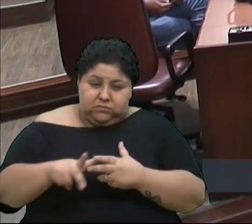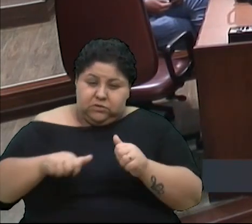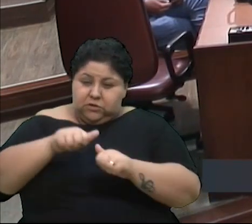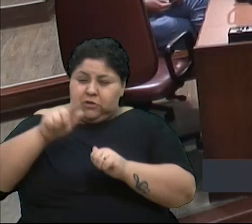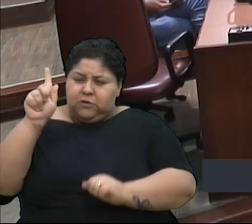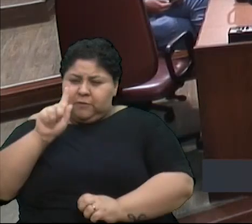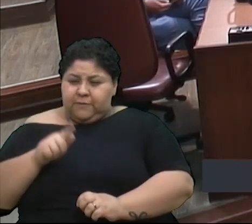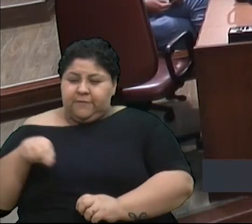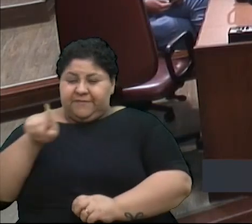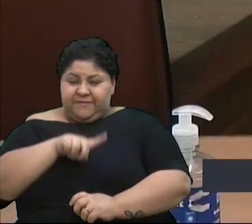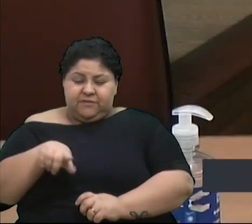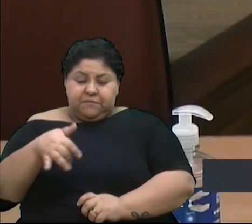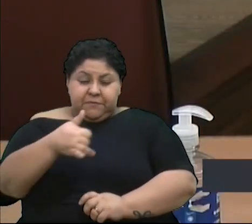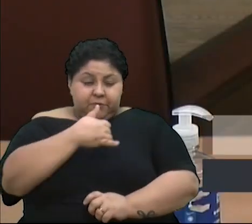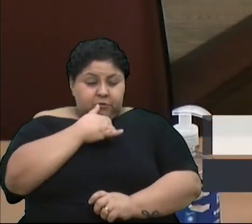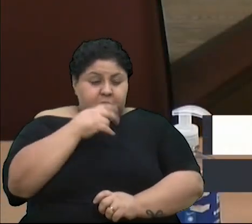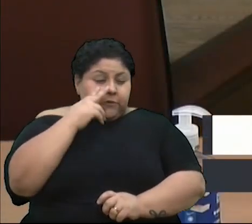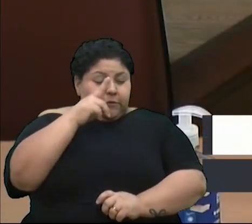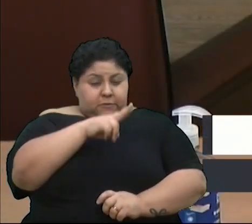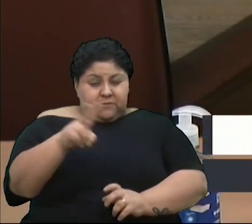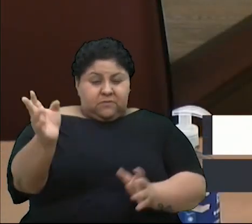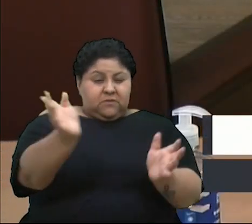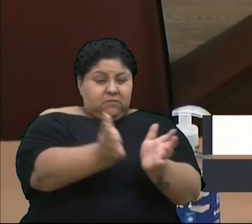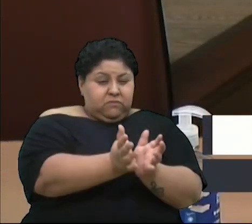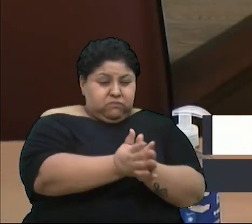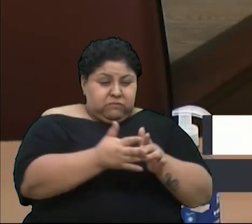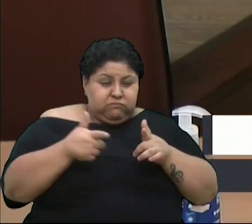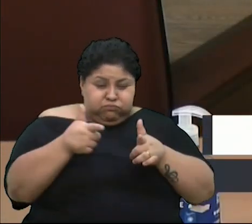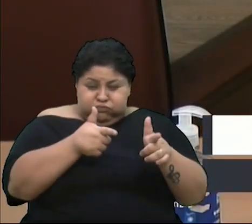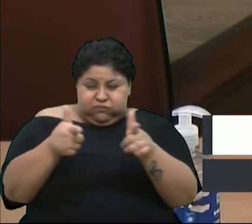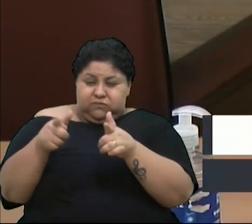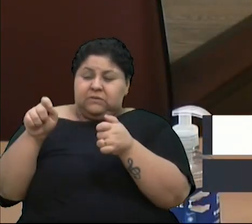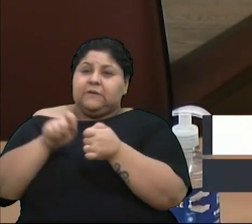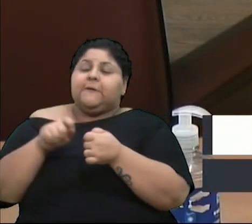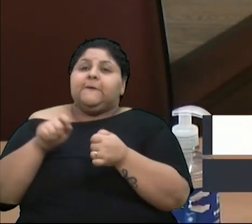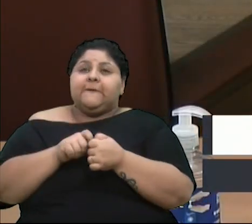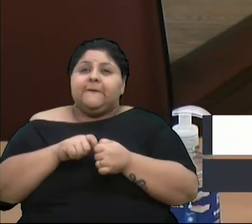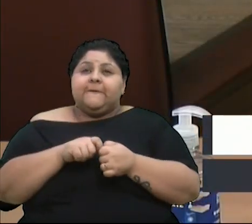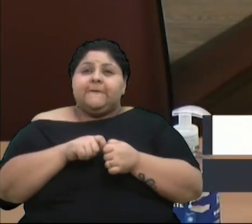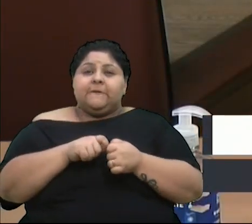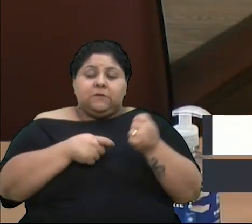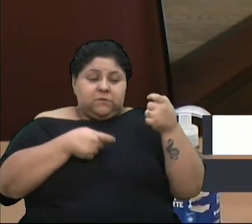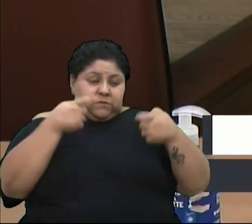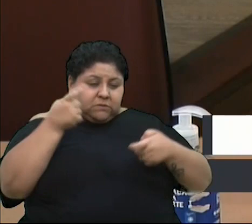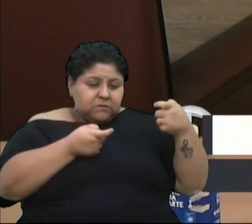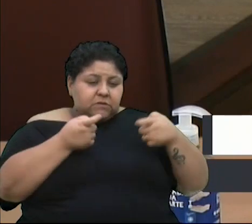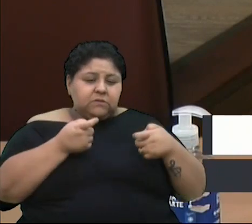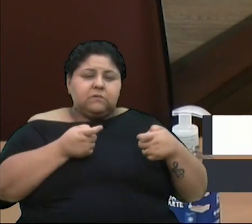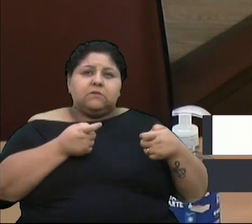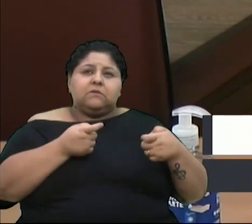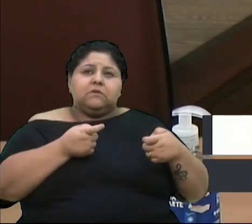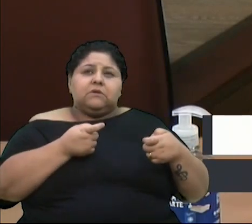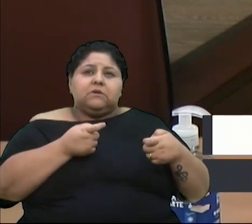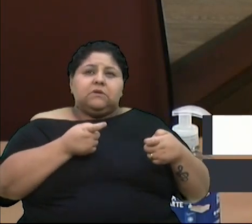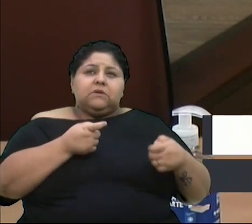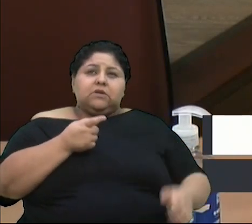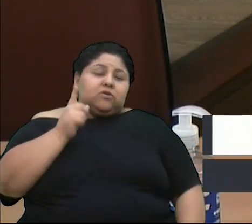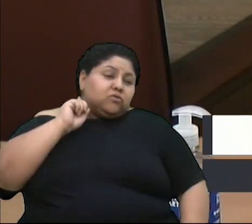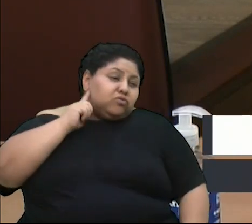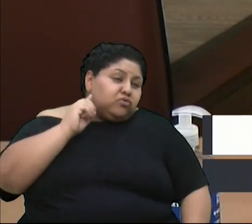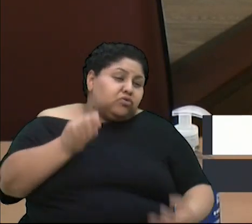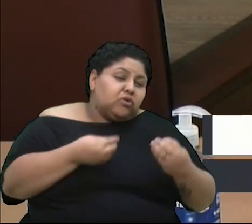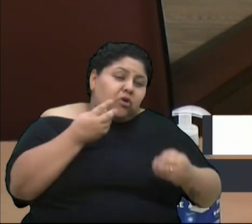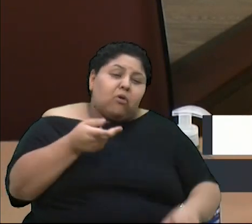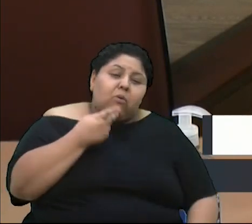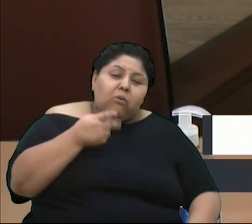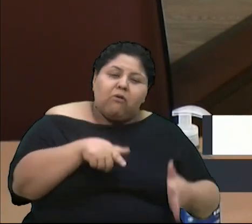gente fica muito triste de ver que esses grupos terroristas, né, estão fazendo uma guerra tão suja, né? Como foi dito